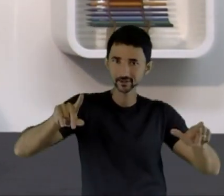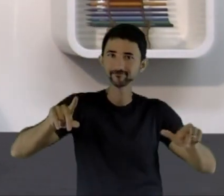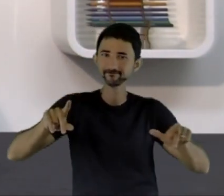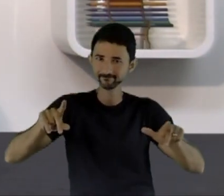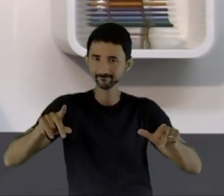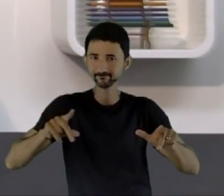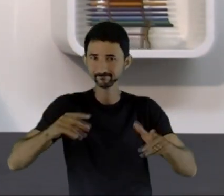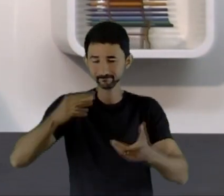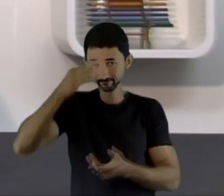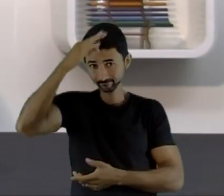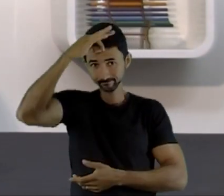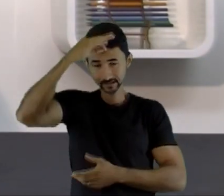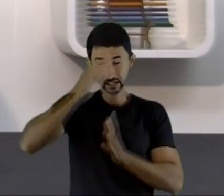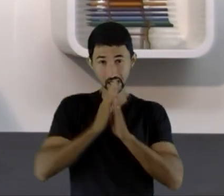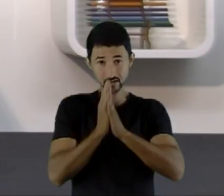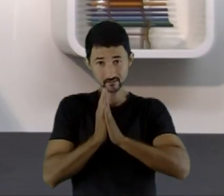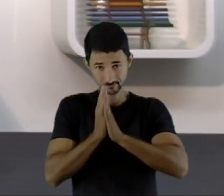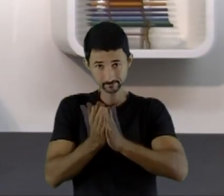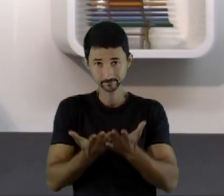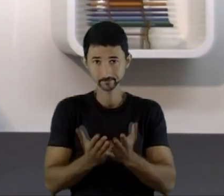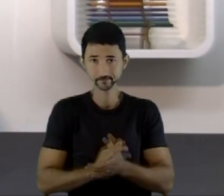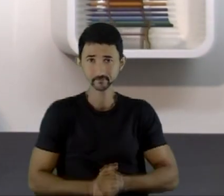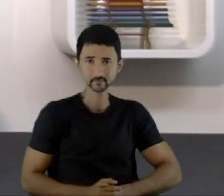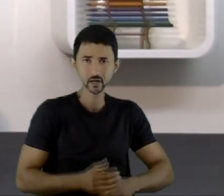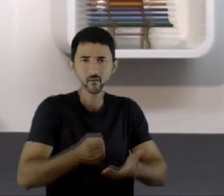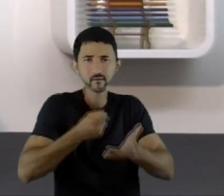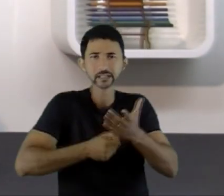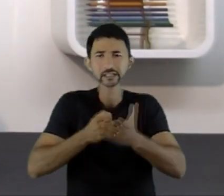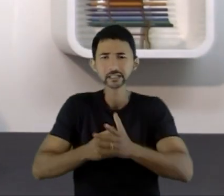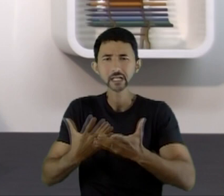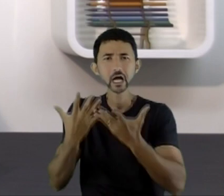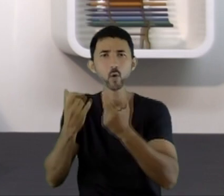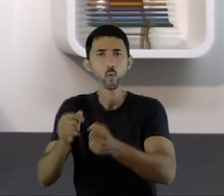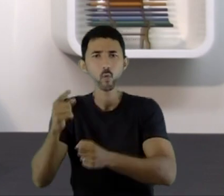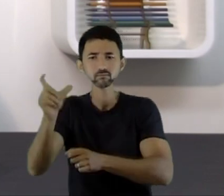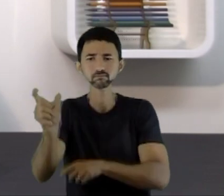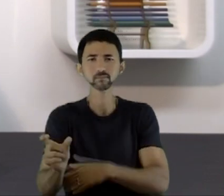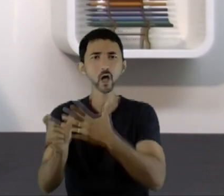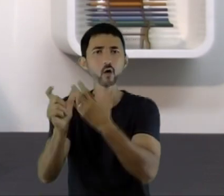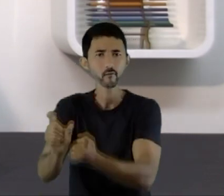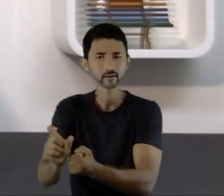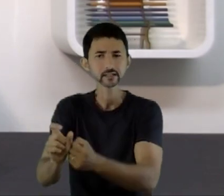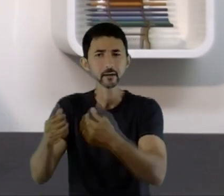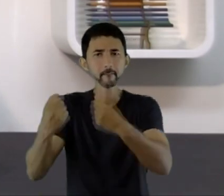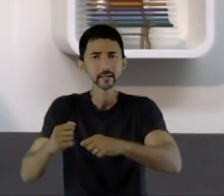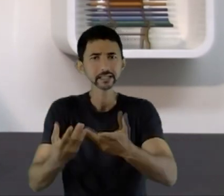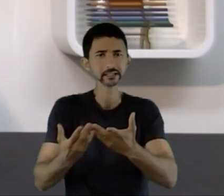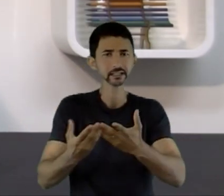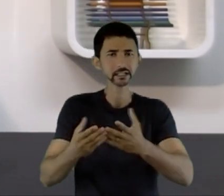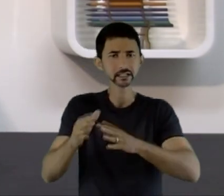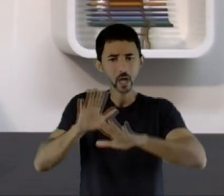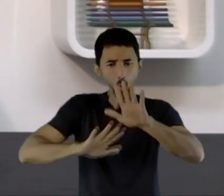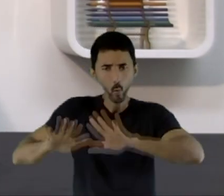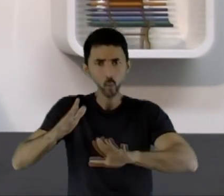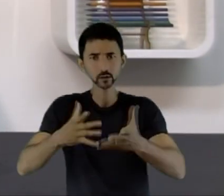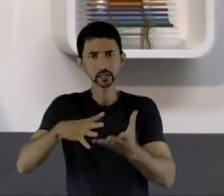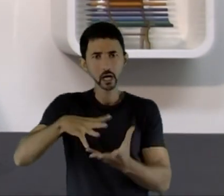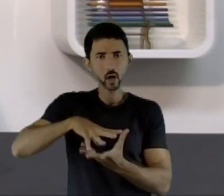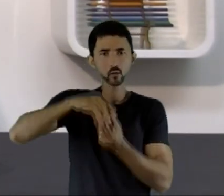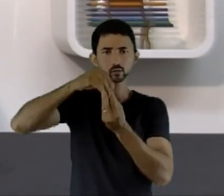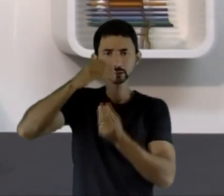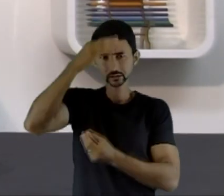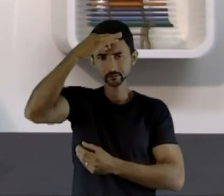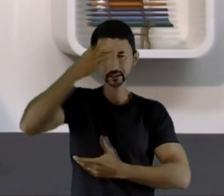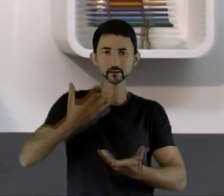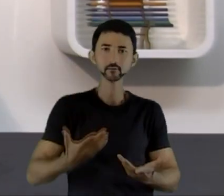relação à espiritualidade. Então, se você vai tentar convencer essa pessoa de que ela precisa tratar a espiritualidade dela, você não pode